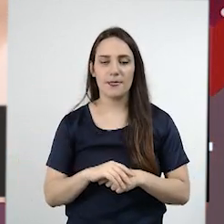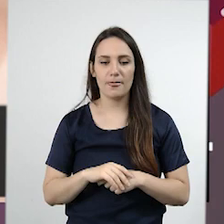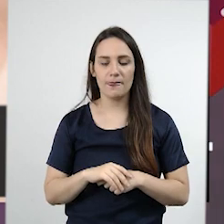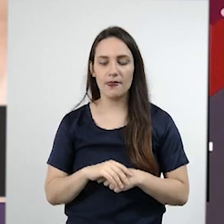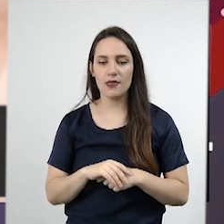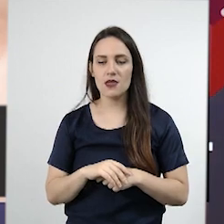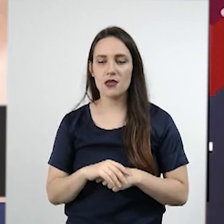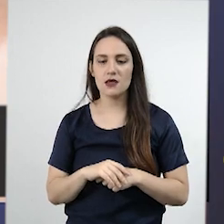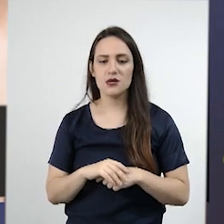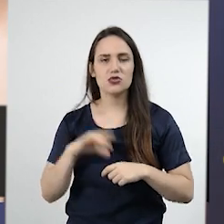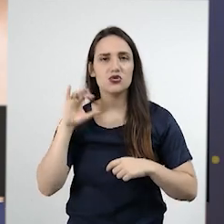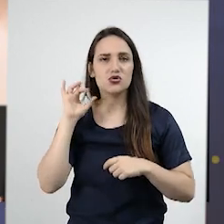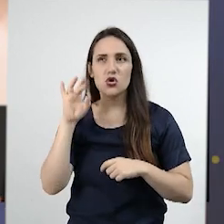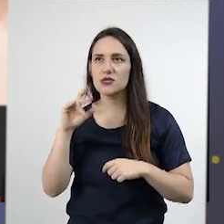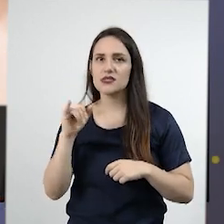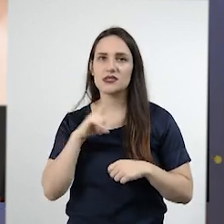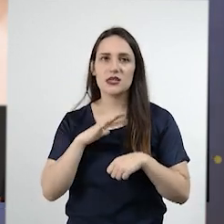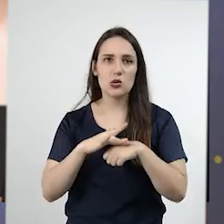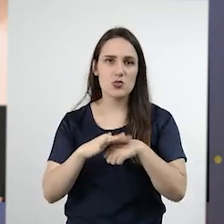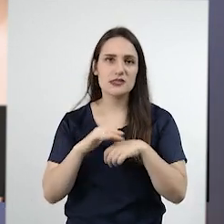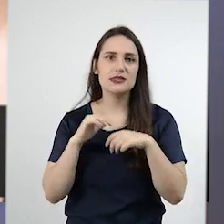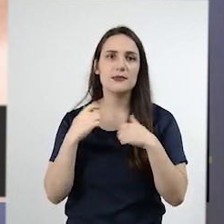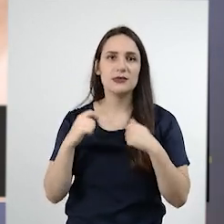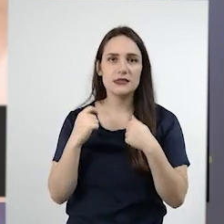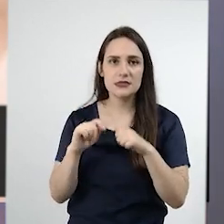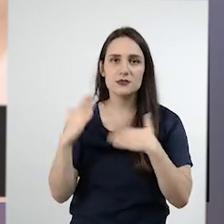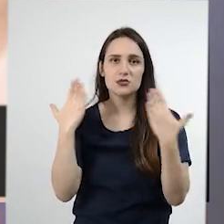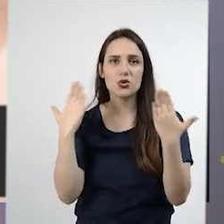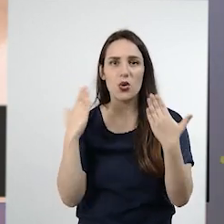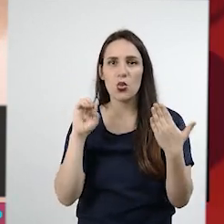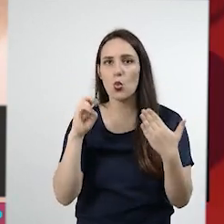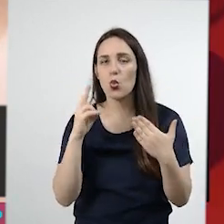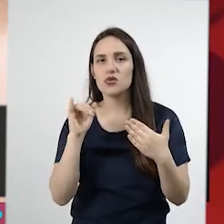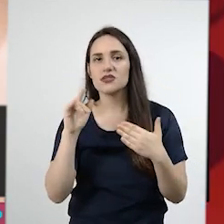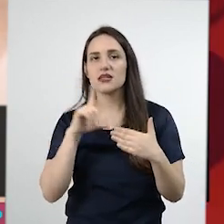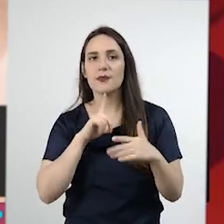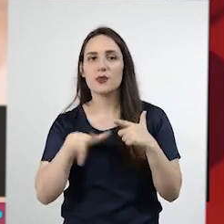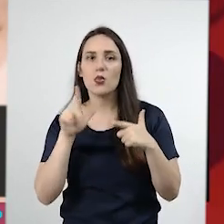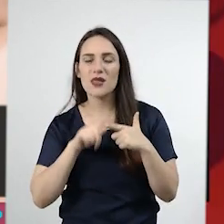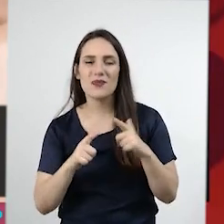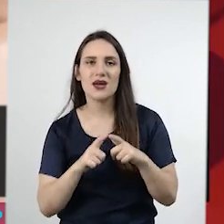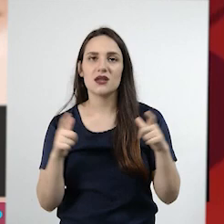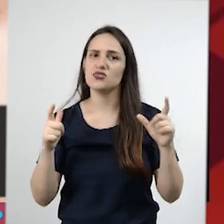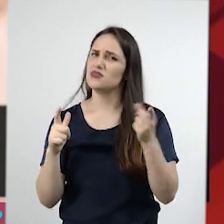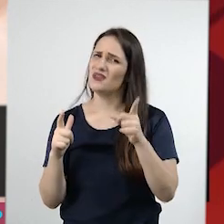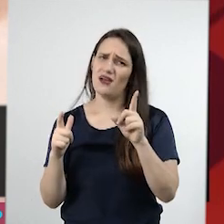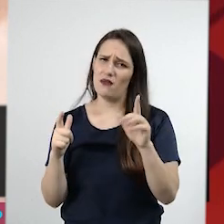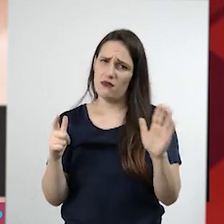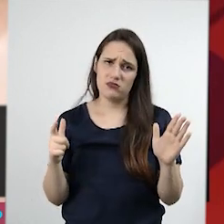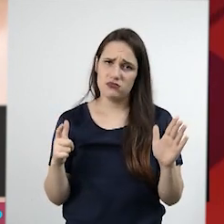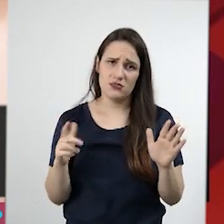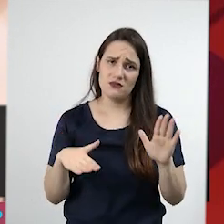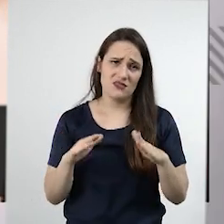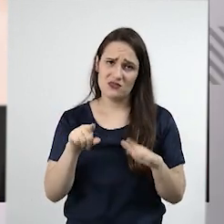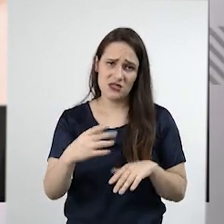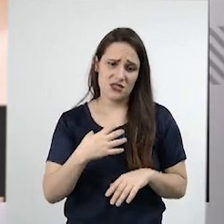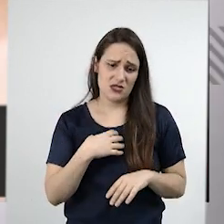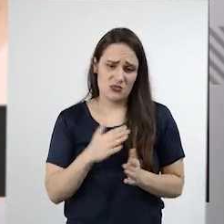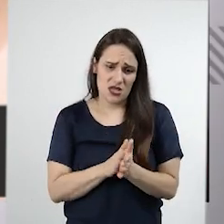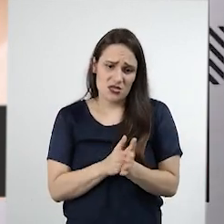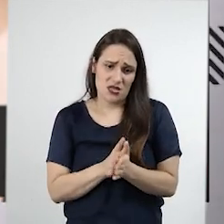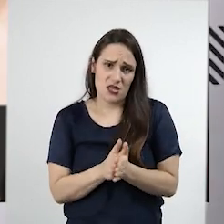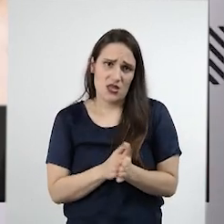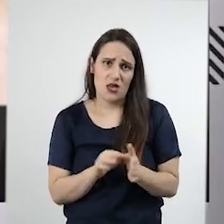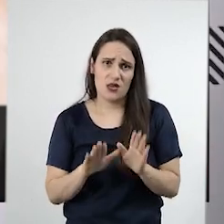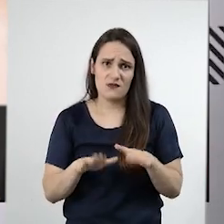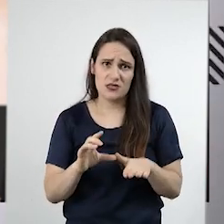uma doença de fato, ou só quando tem um problema muito grande, mas a ansiedade que a pessoa está sentindo nesse momento, que está fazendo